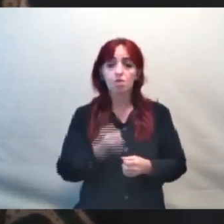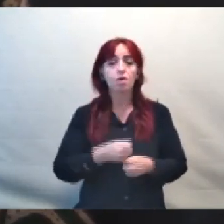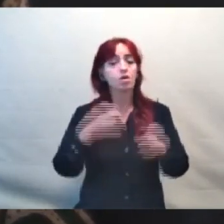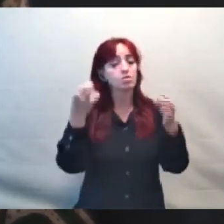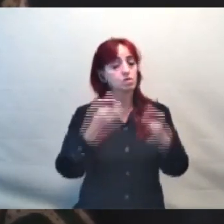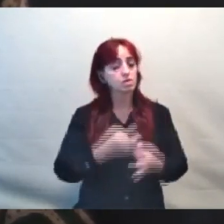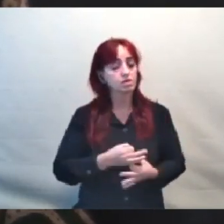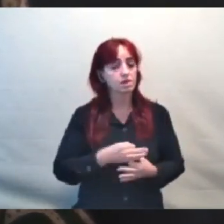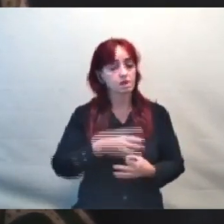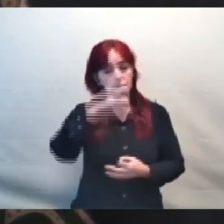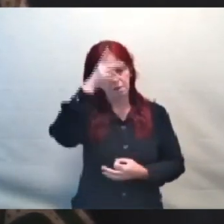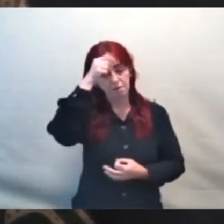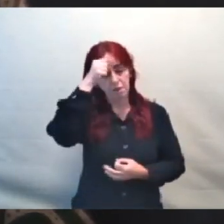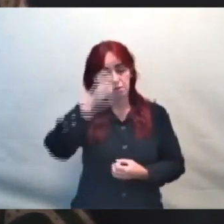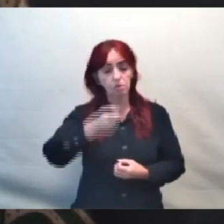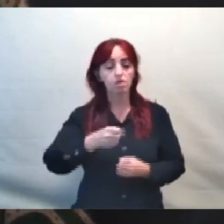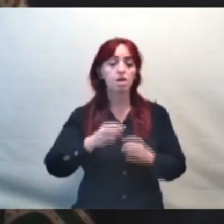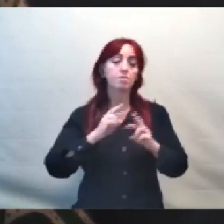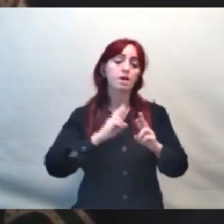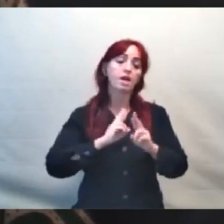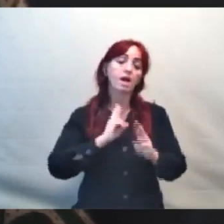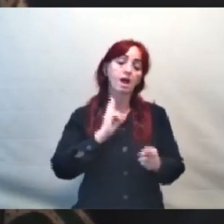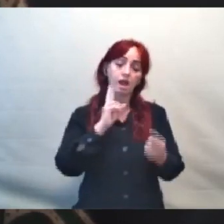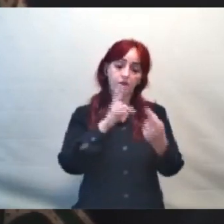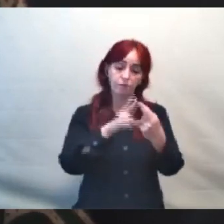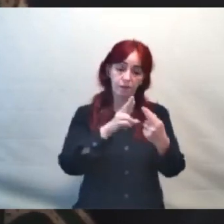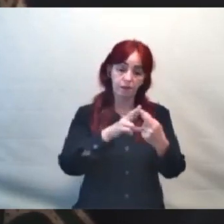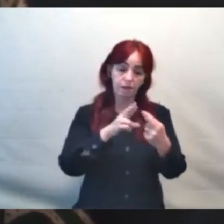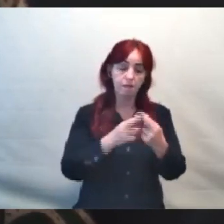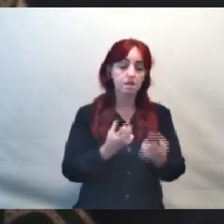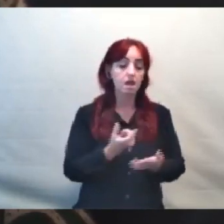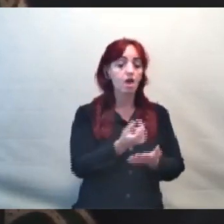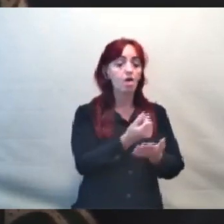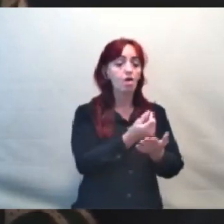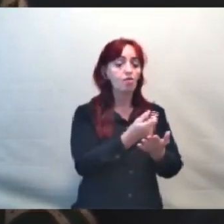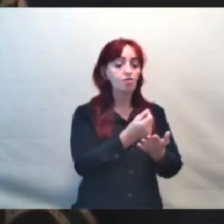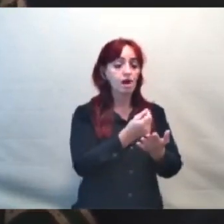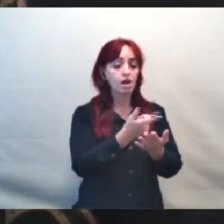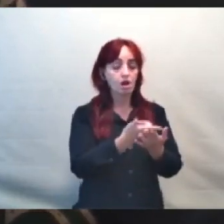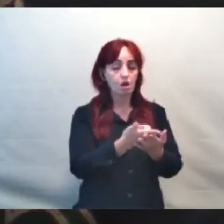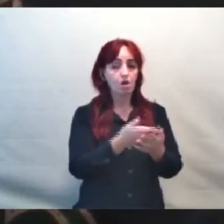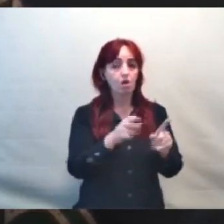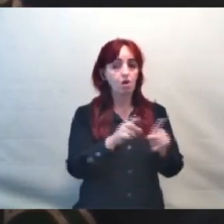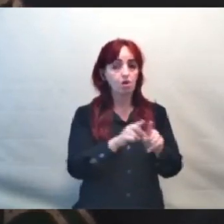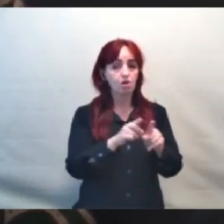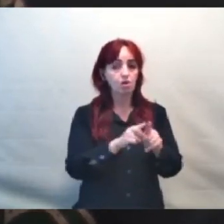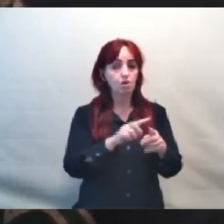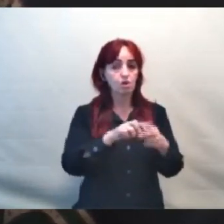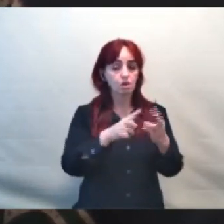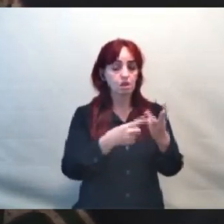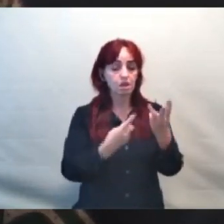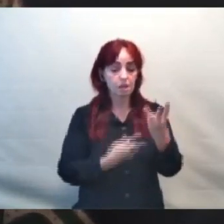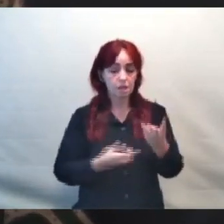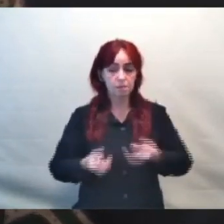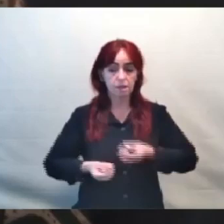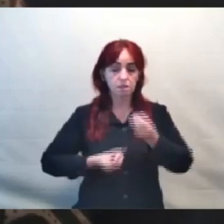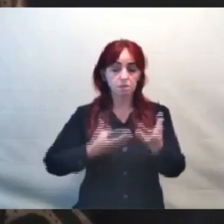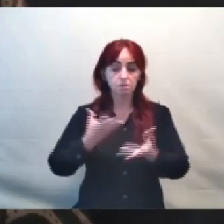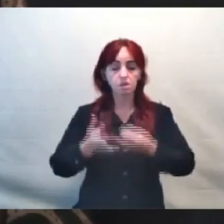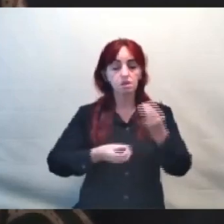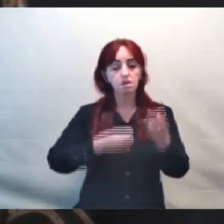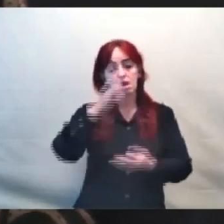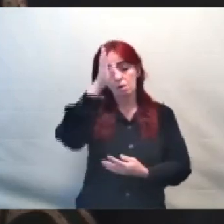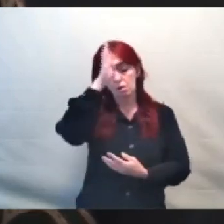o valor orçado e o valor empenhado e o valor liquidado para a distribuição gratuita de materiais nas